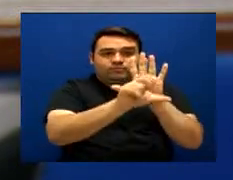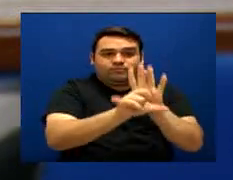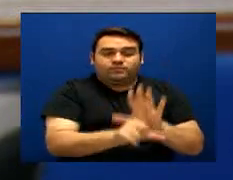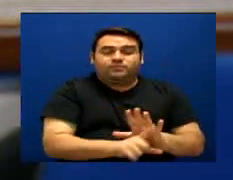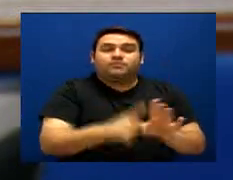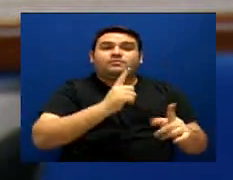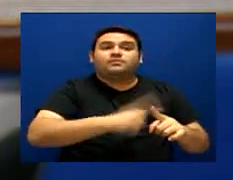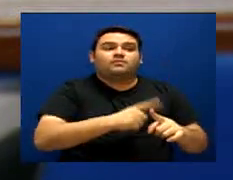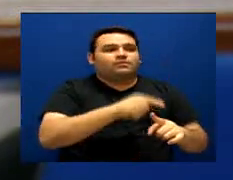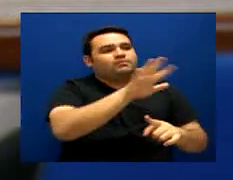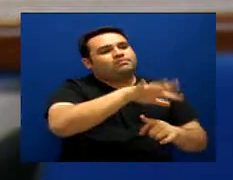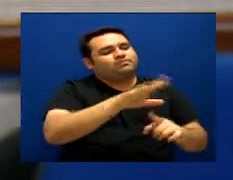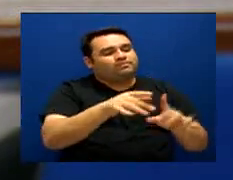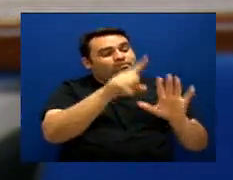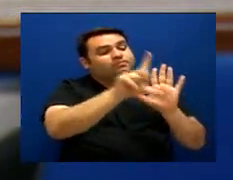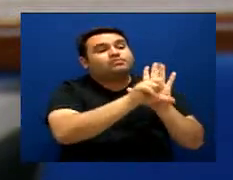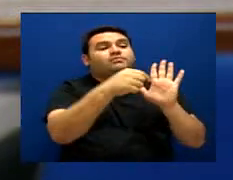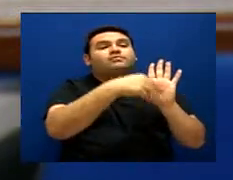que autoriza